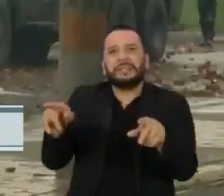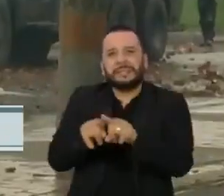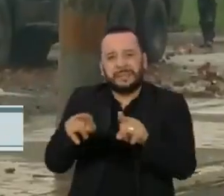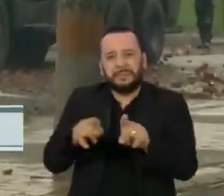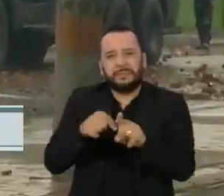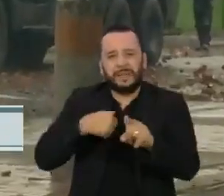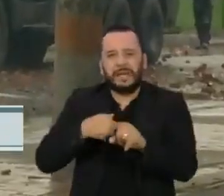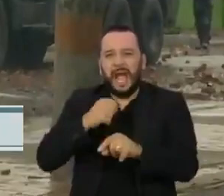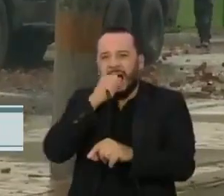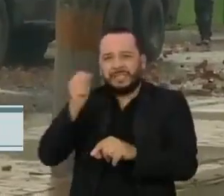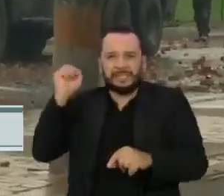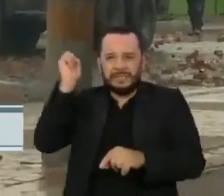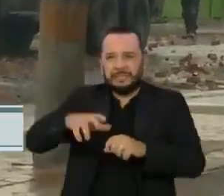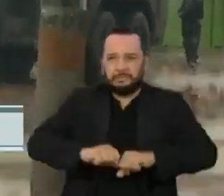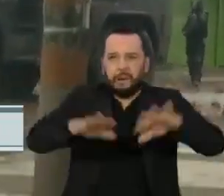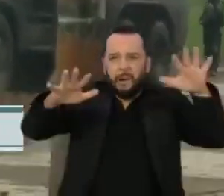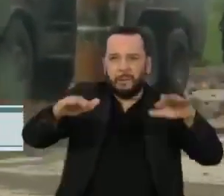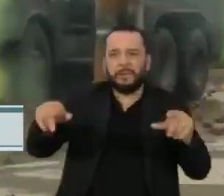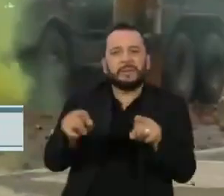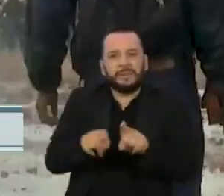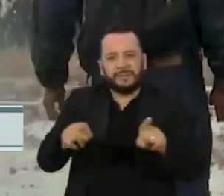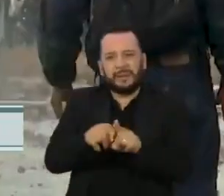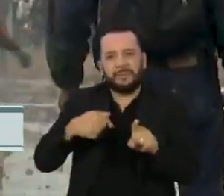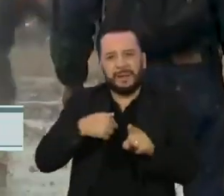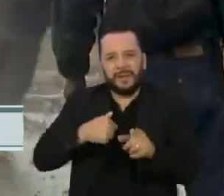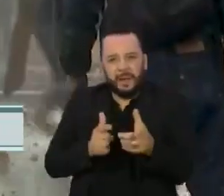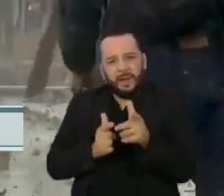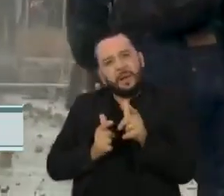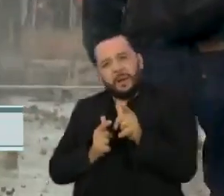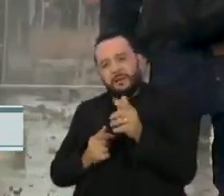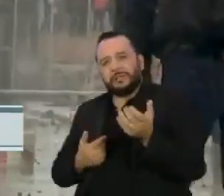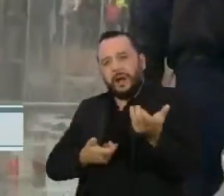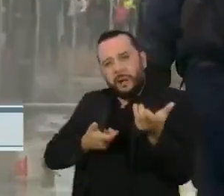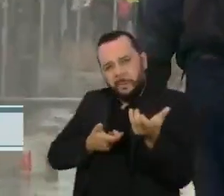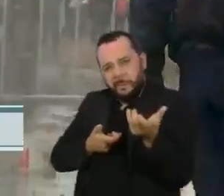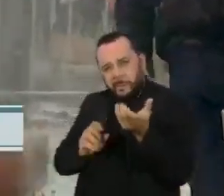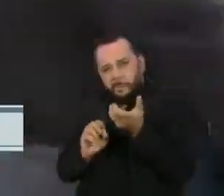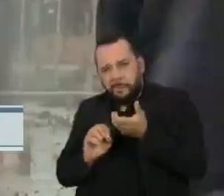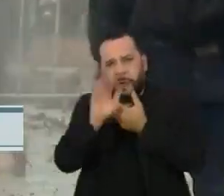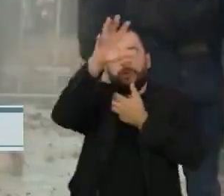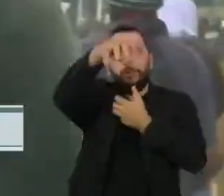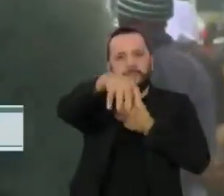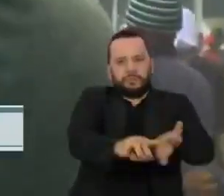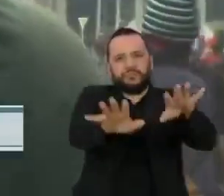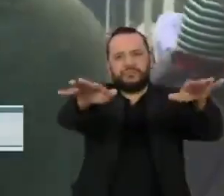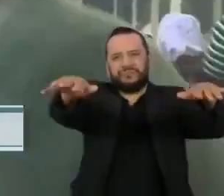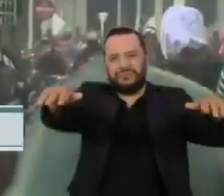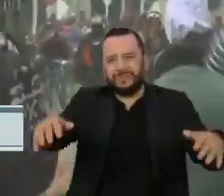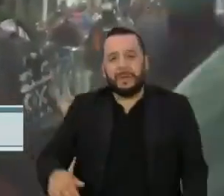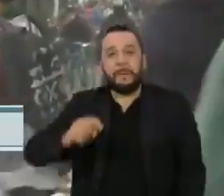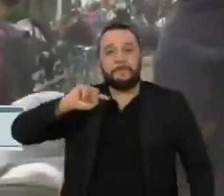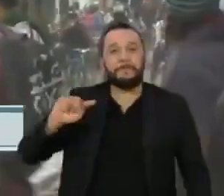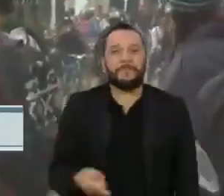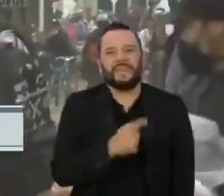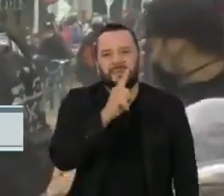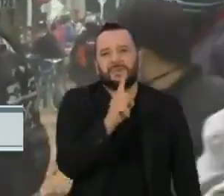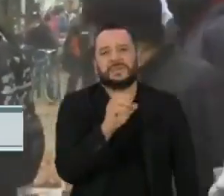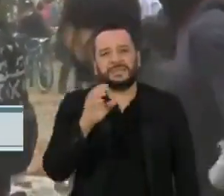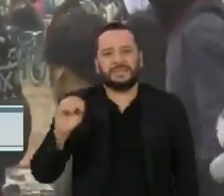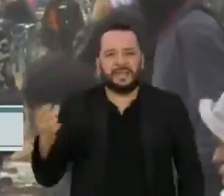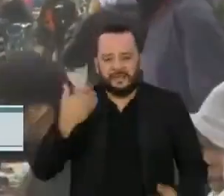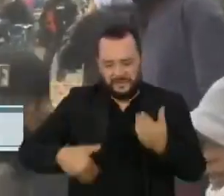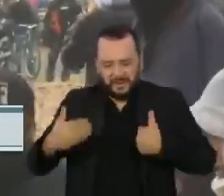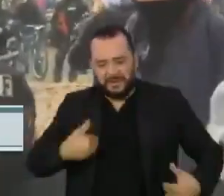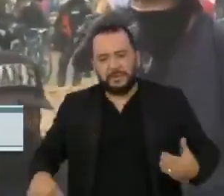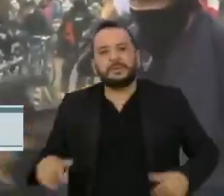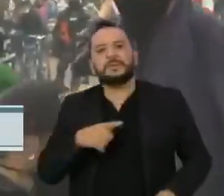excessivo de gás lacrimogêneo ou de projéteis de armas de efeito moral além de pelo menos mil e cem feridos A Entidade afirma que o governo